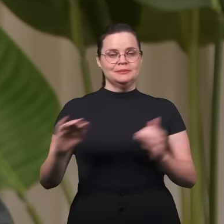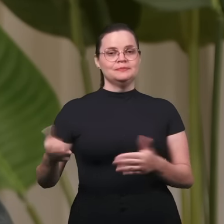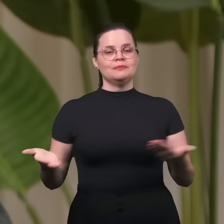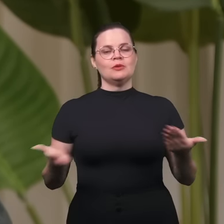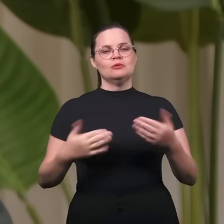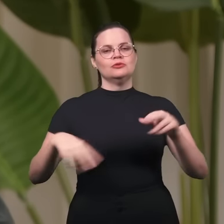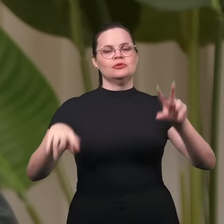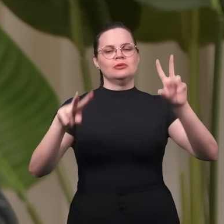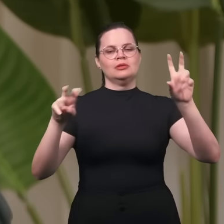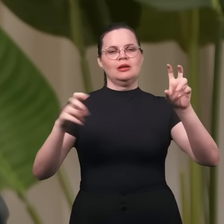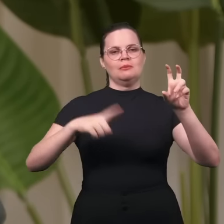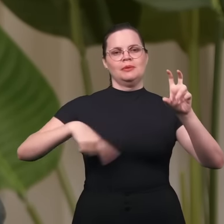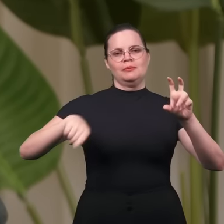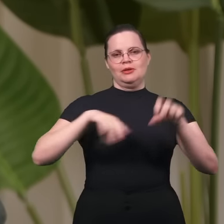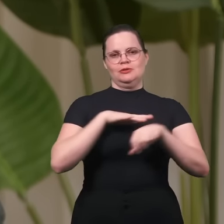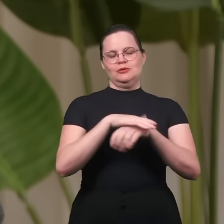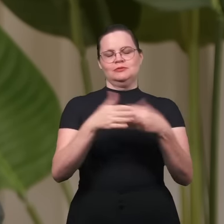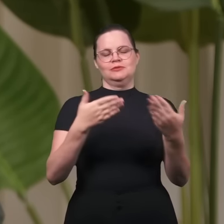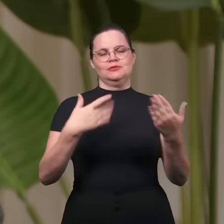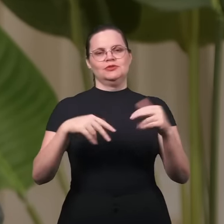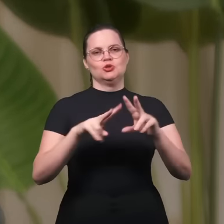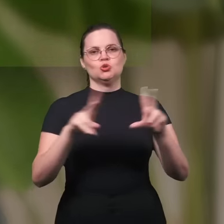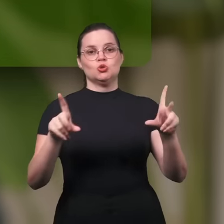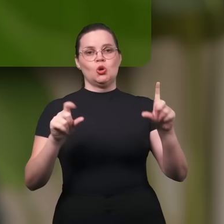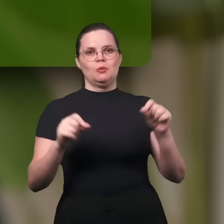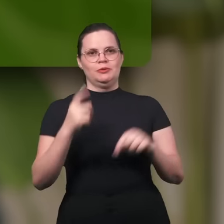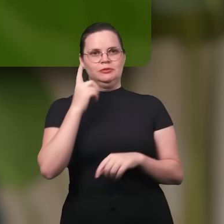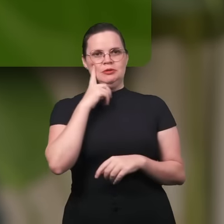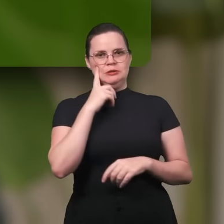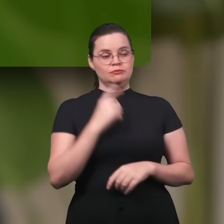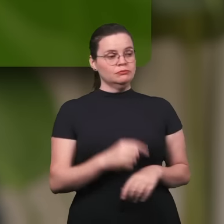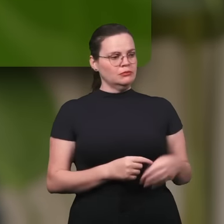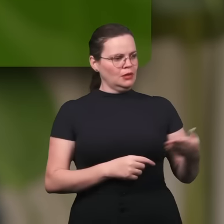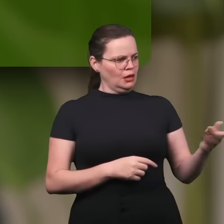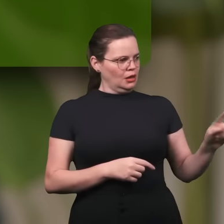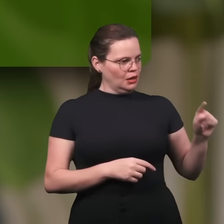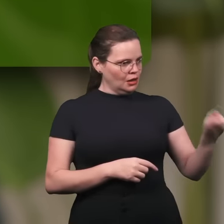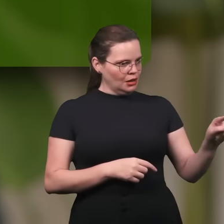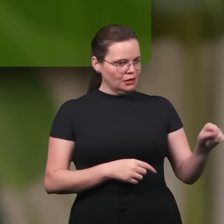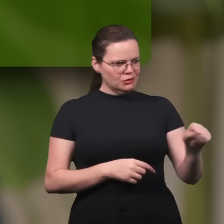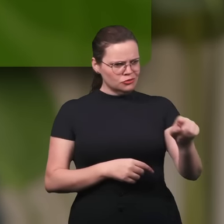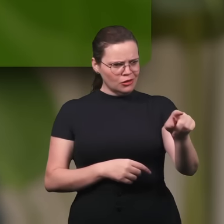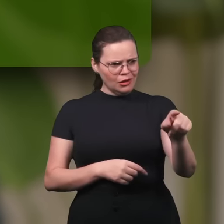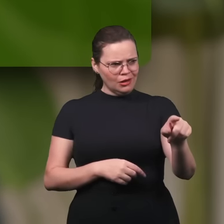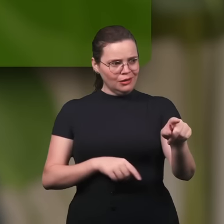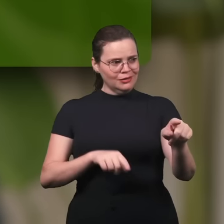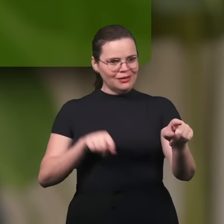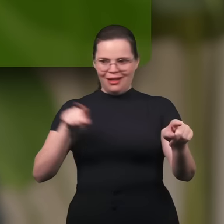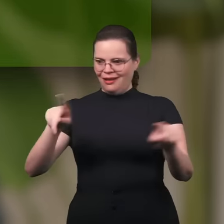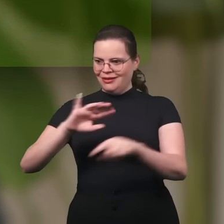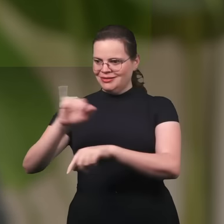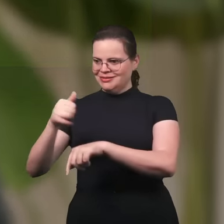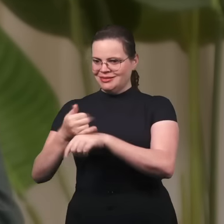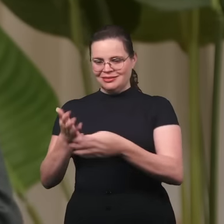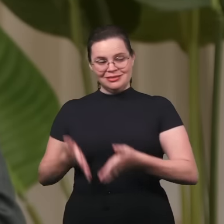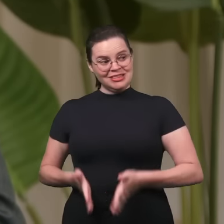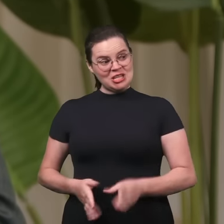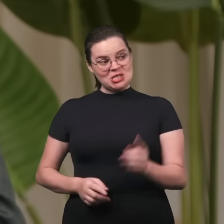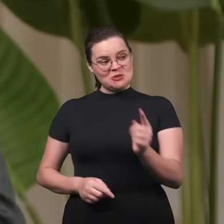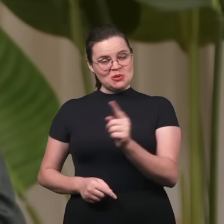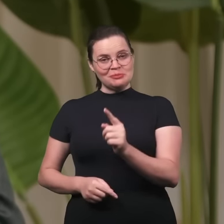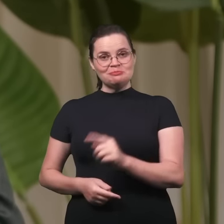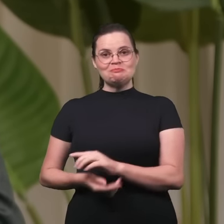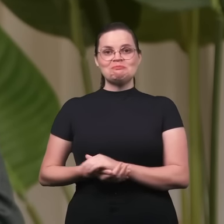para discorrer e o nosso tema hoje será Este e Aquele Nasceram Ali. É